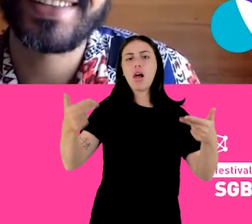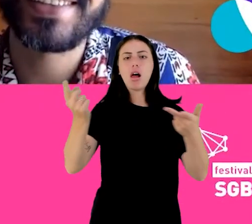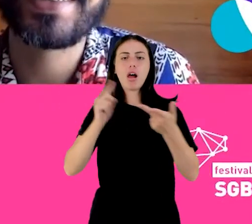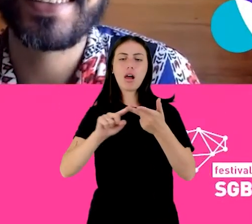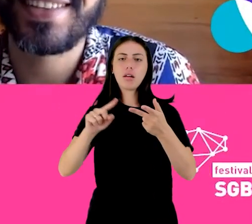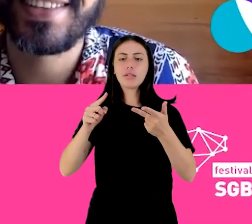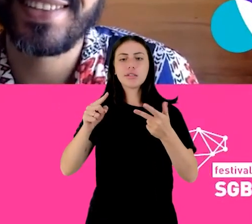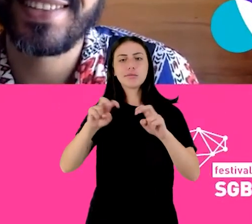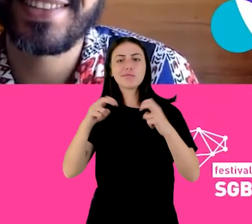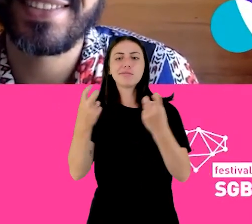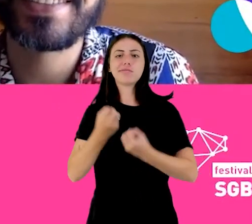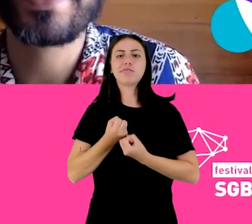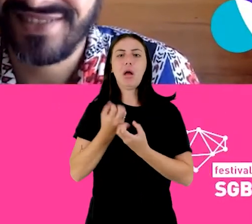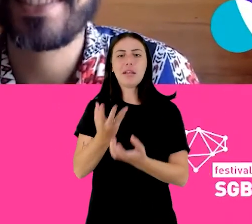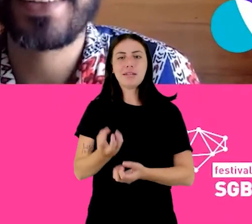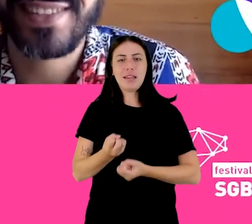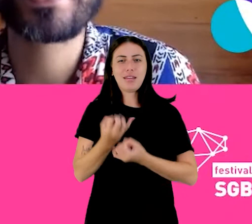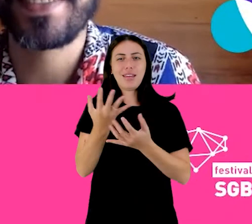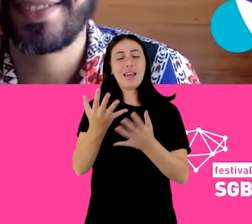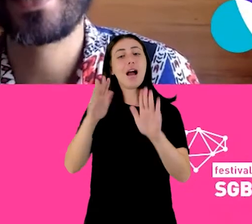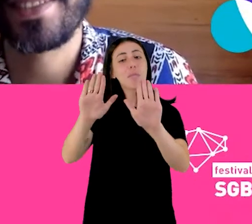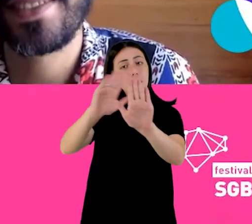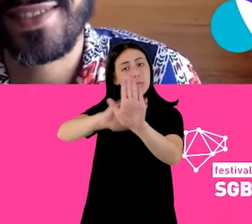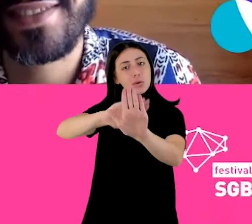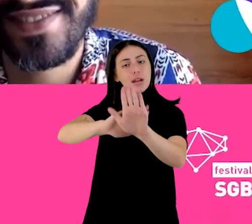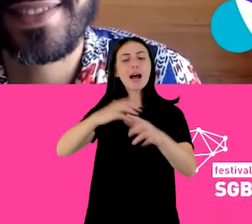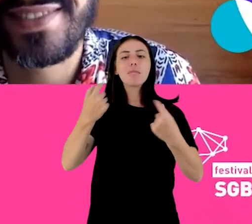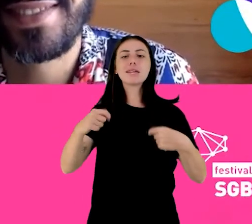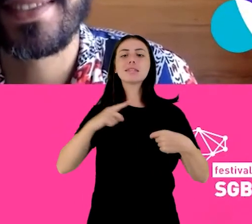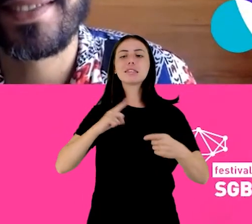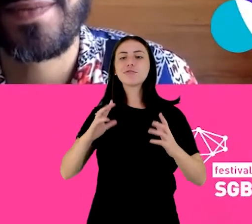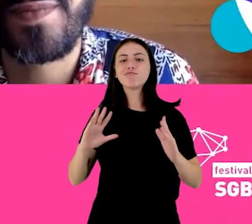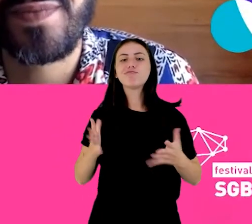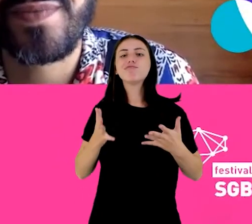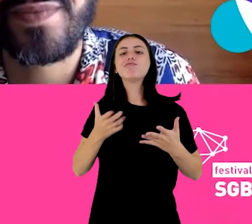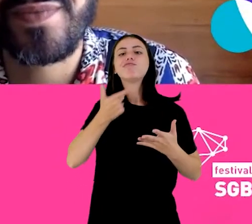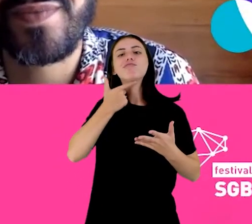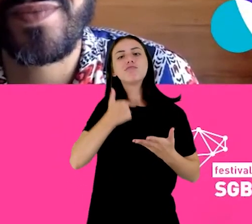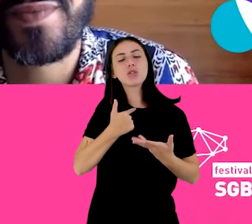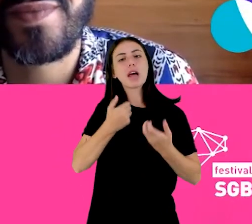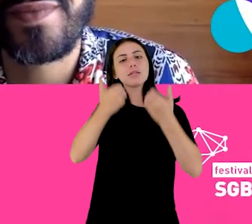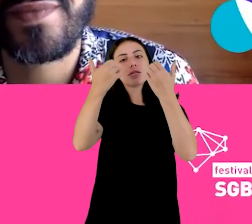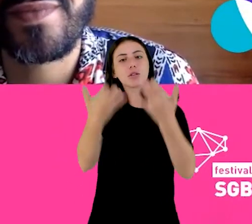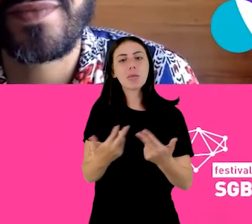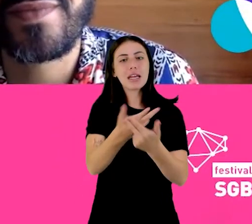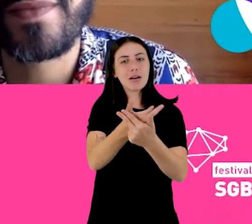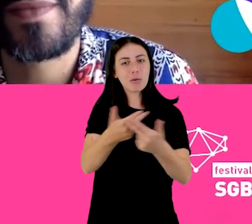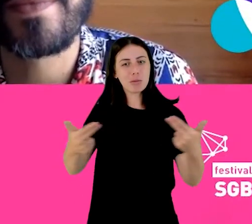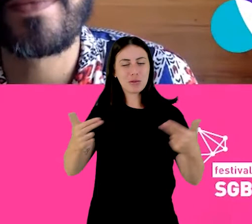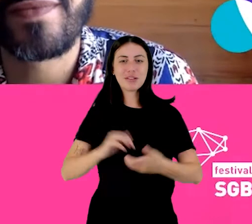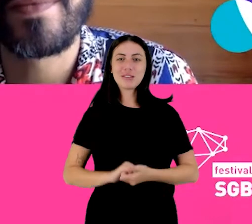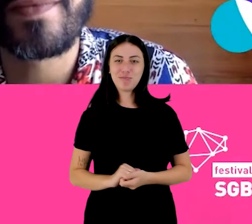artísticas que podem ser uma performance, pode ser um slam, pode ser uma roda de poesia, mas que tenha essa